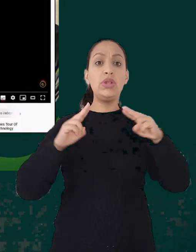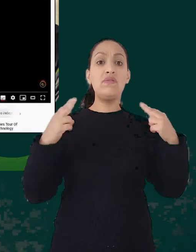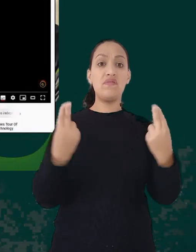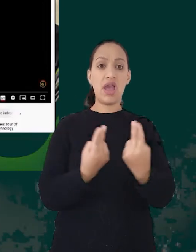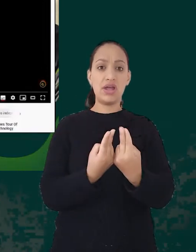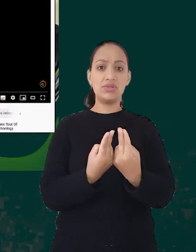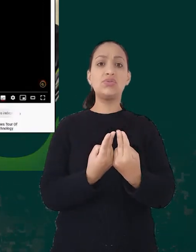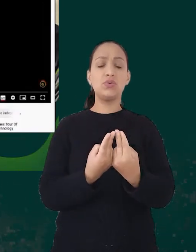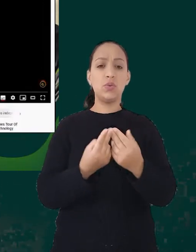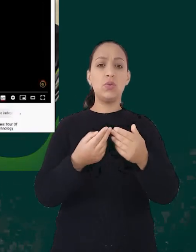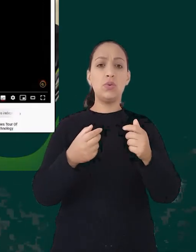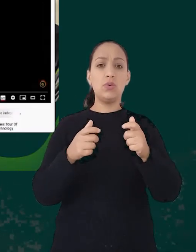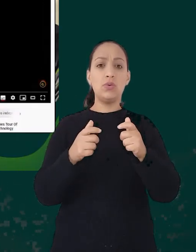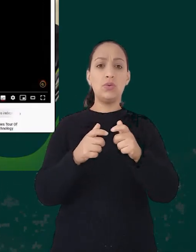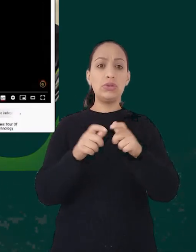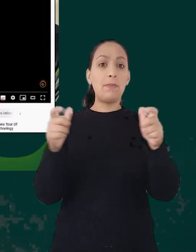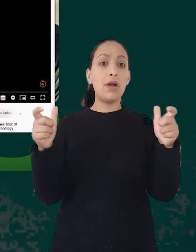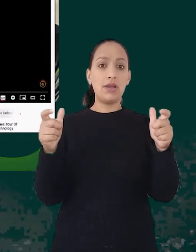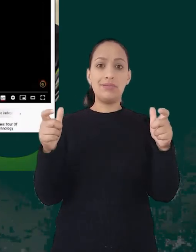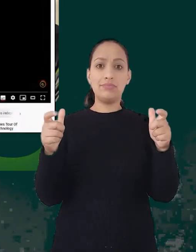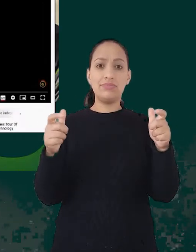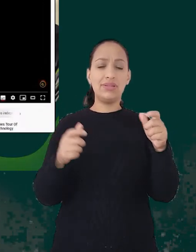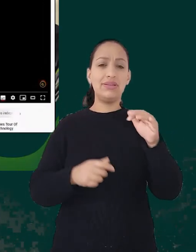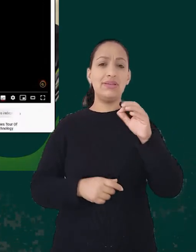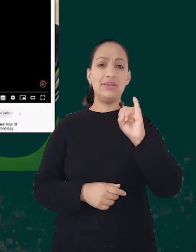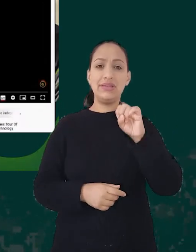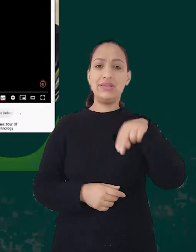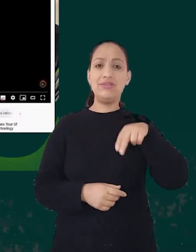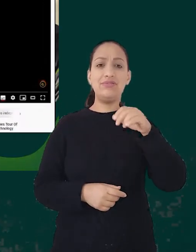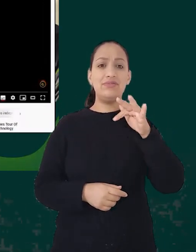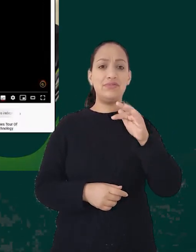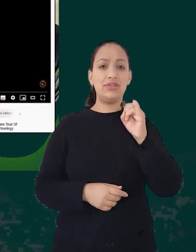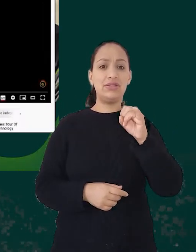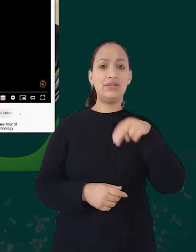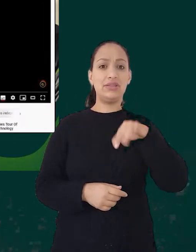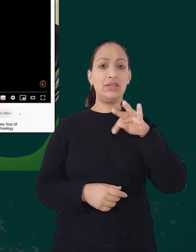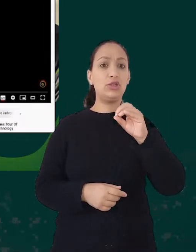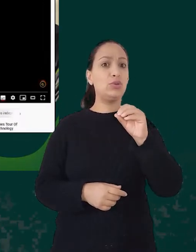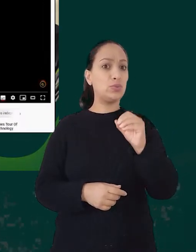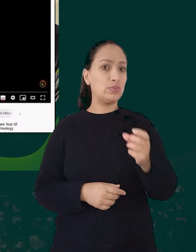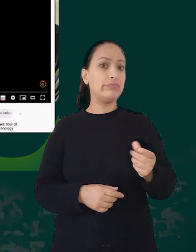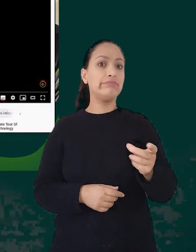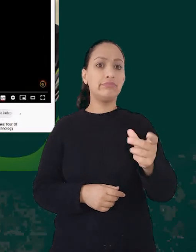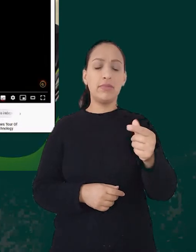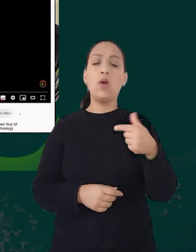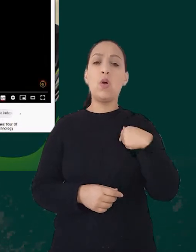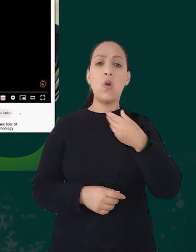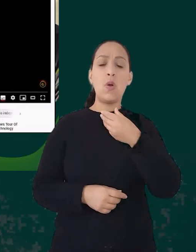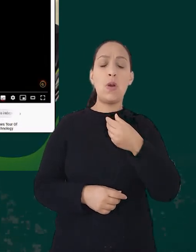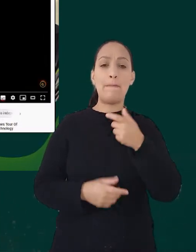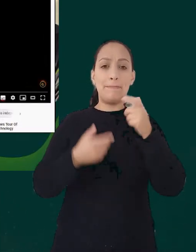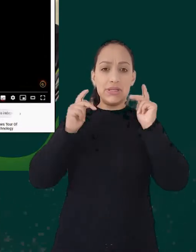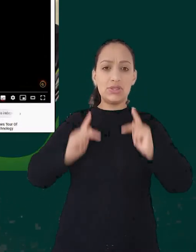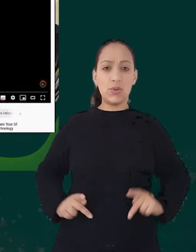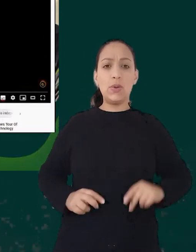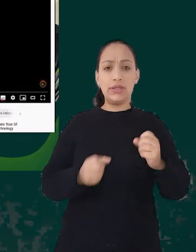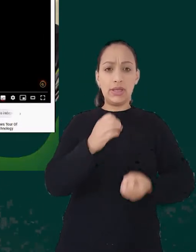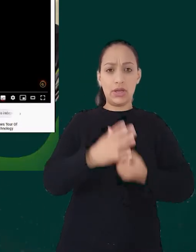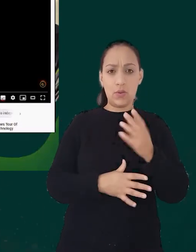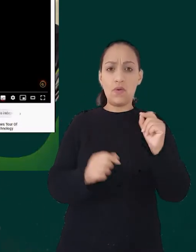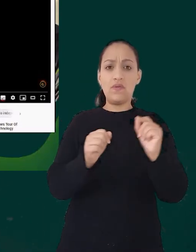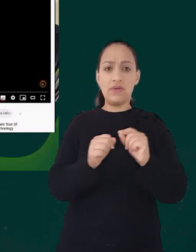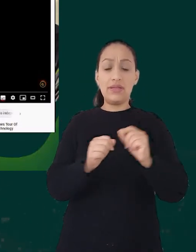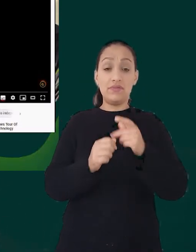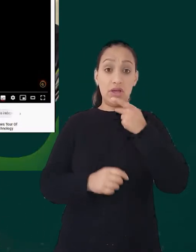desenvolvedor. Mas o universo é infinito. E ele coloca dessa forma. E esse foi um jogo que se criou um